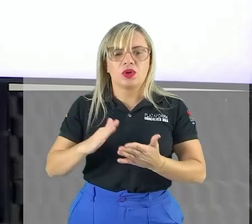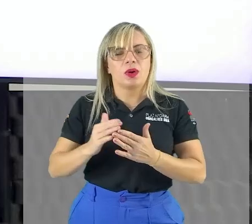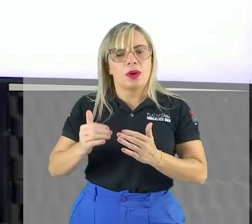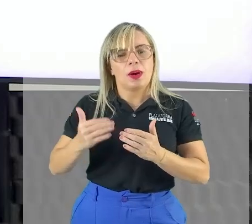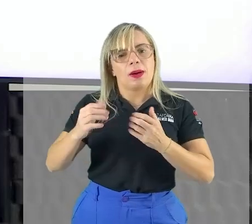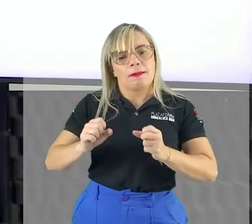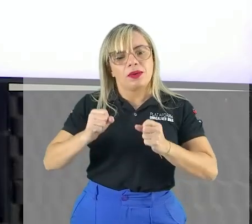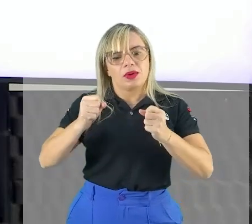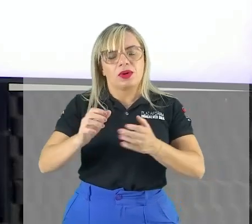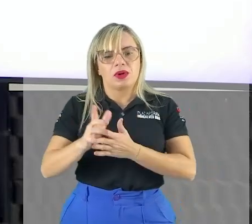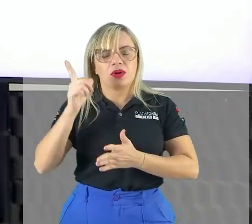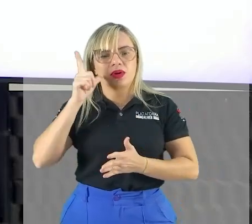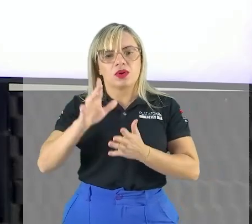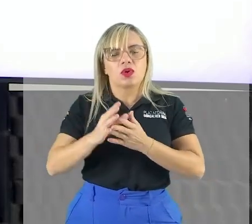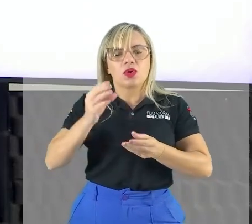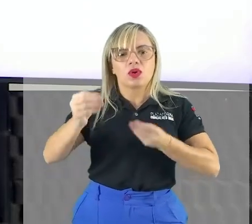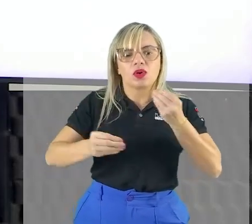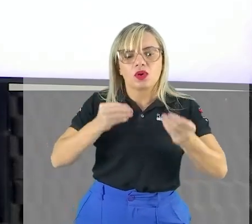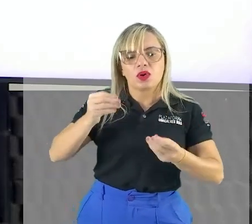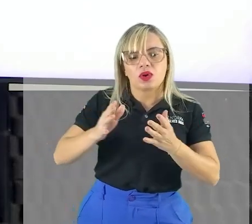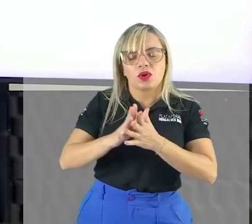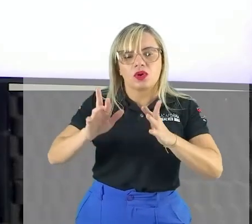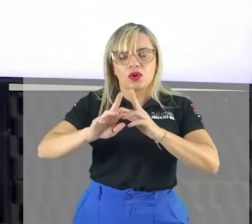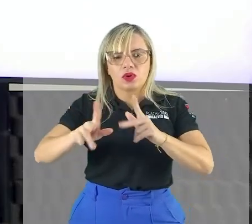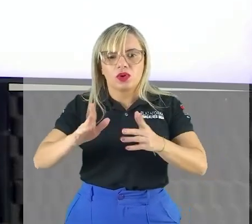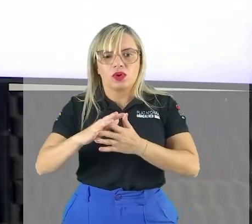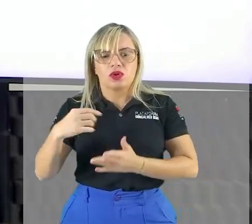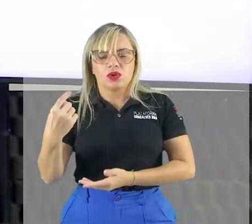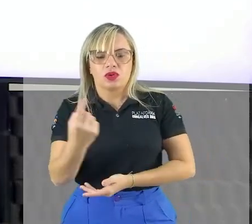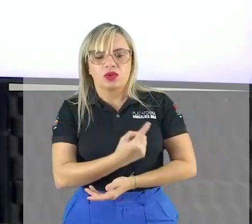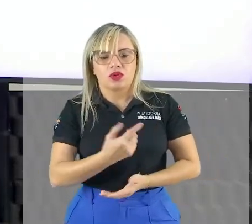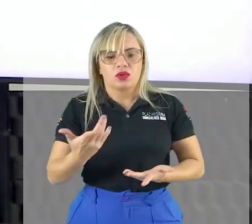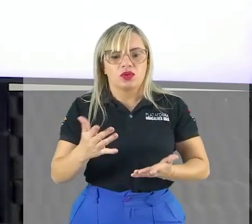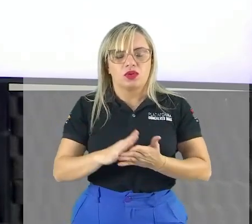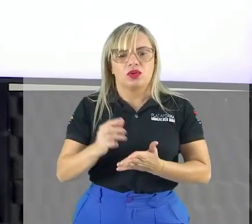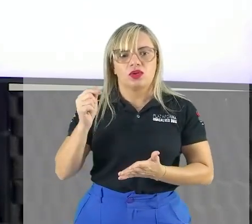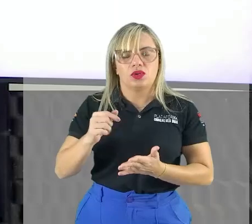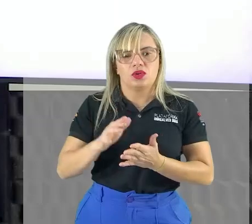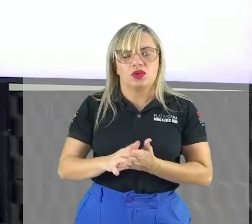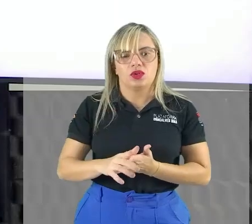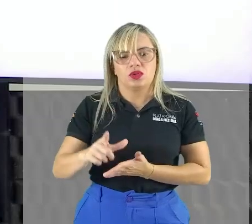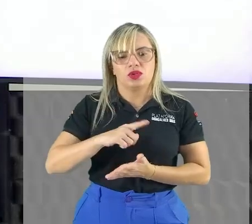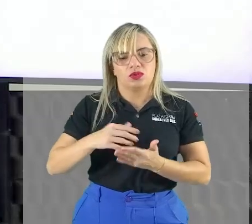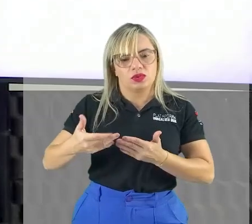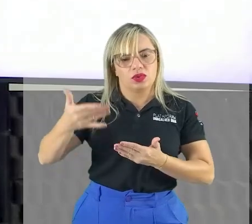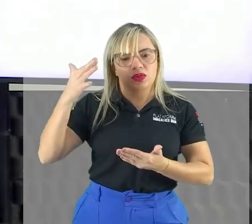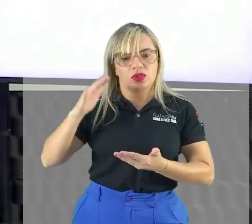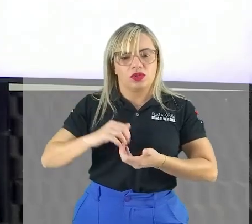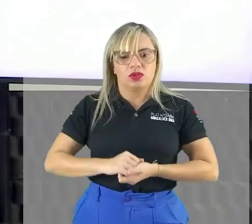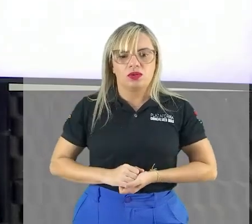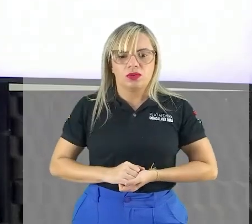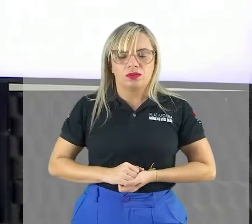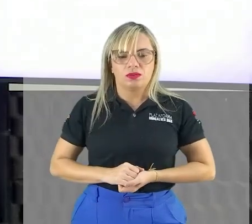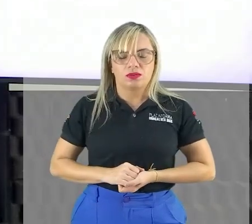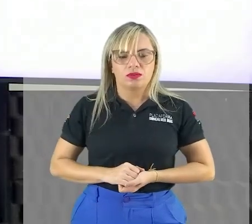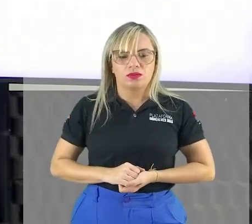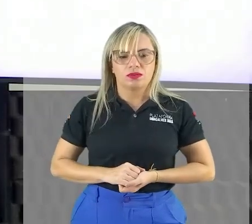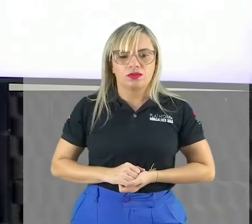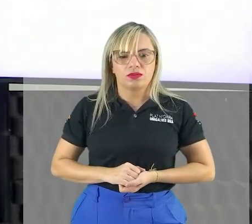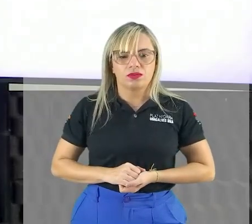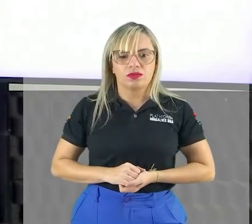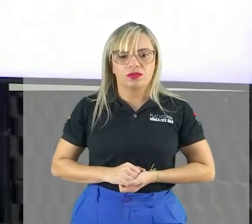a forma como eles vão retratar é diferente daquele que nós tínhamos ainda na Idade Média. Vamos para a próxima, que ainda é